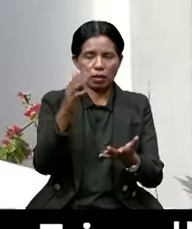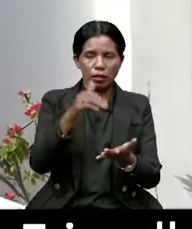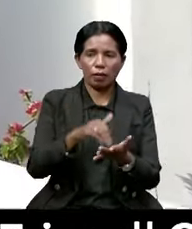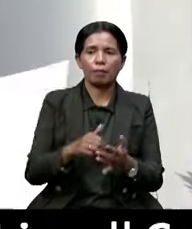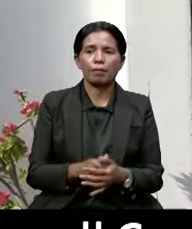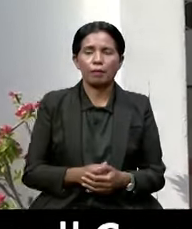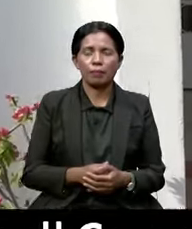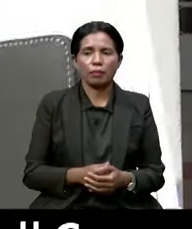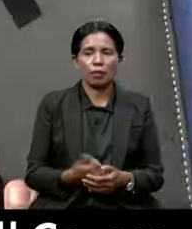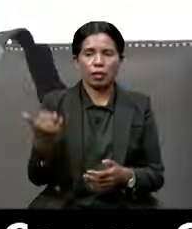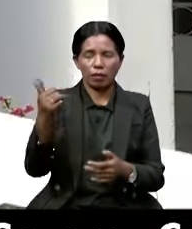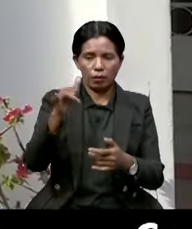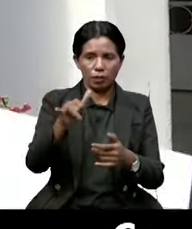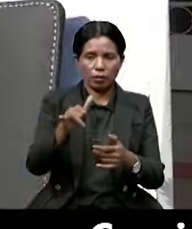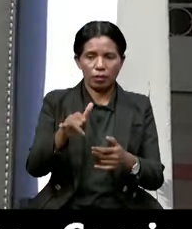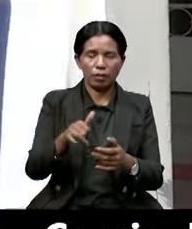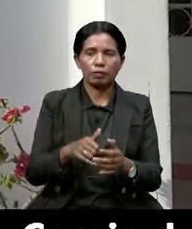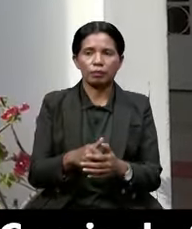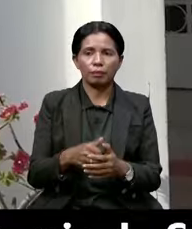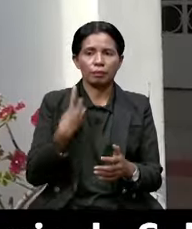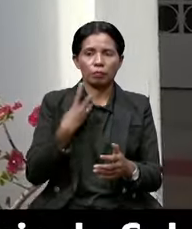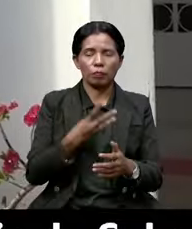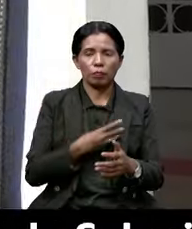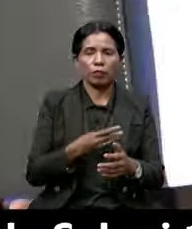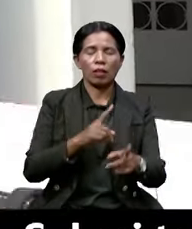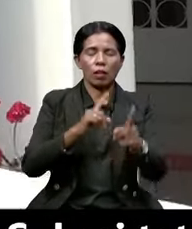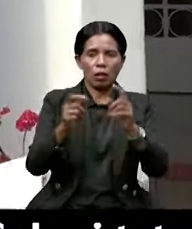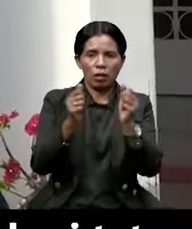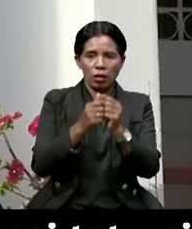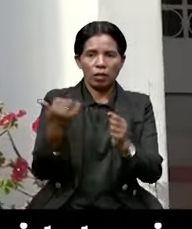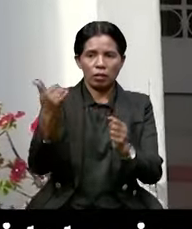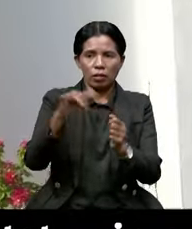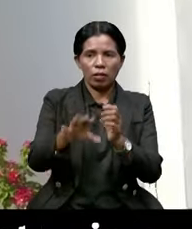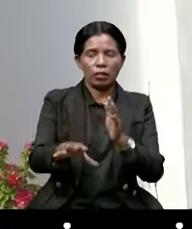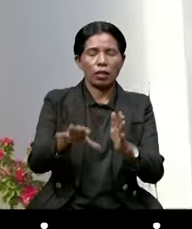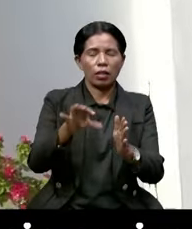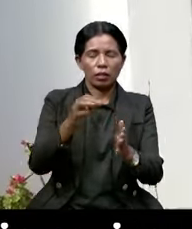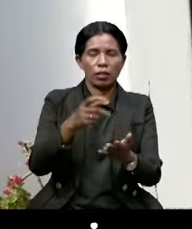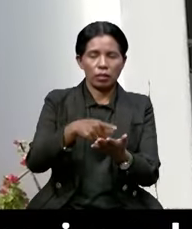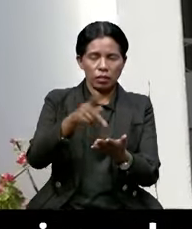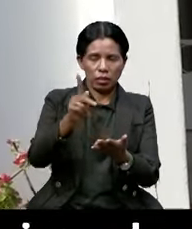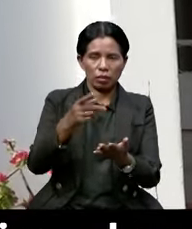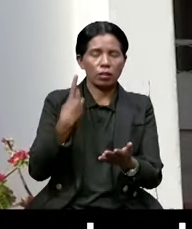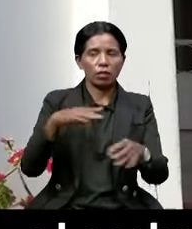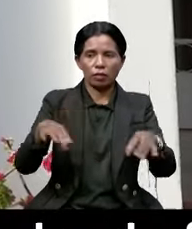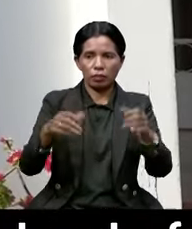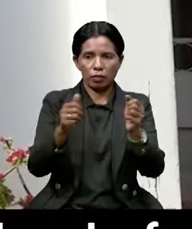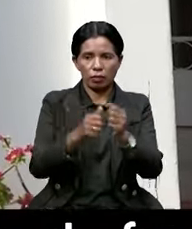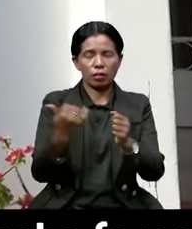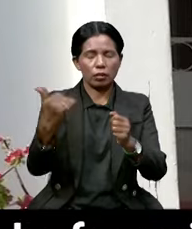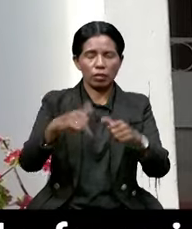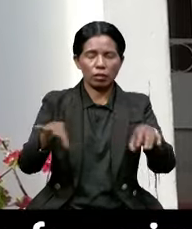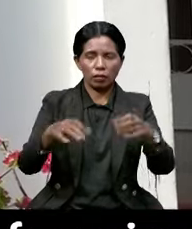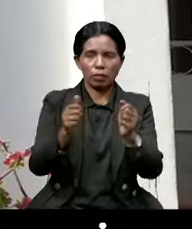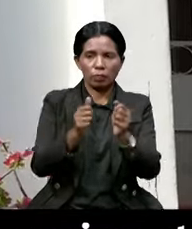que é certo, se rebelde, se ita, se negociar, se negociar, para a outra, se a compensação. Se tem coopera. Se coopera. Se